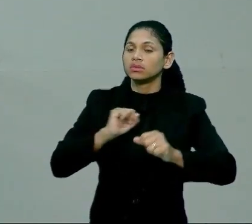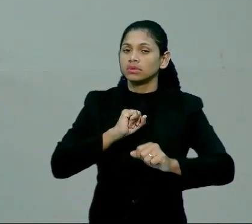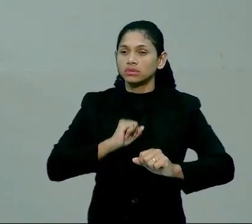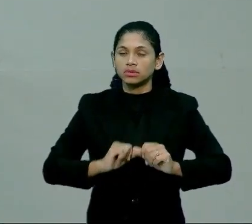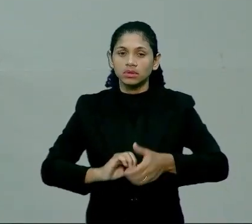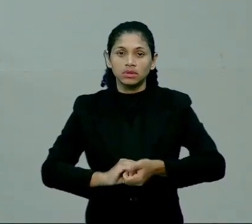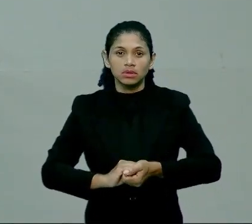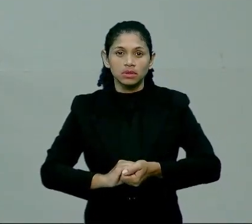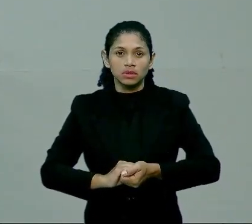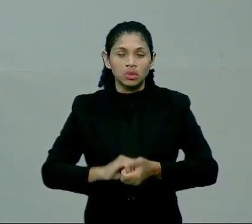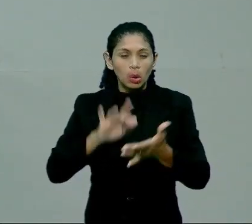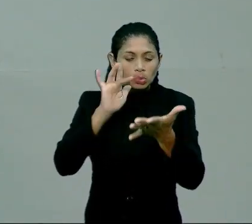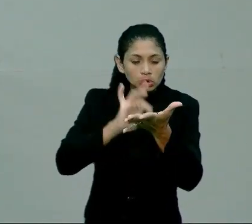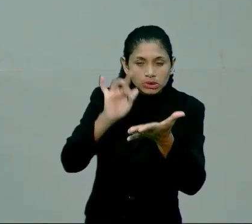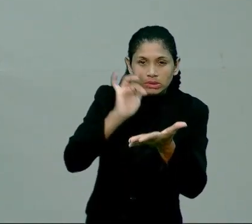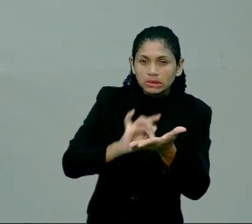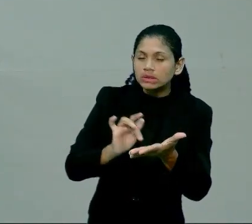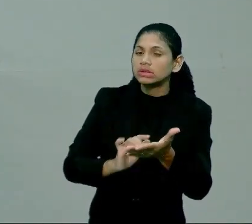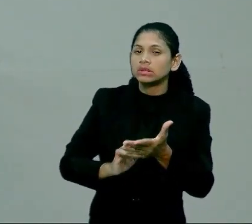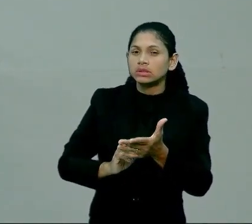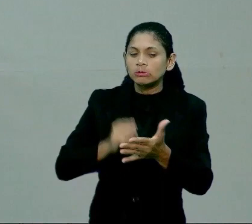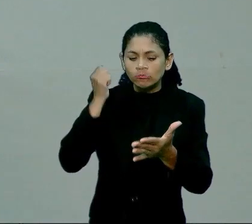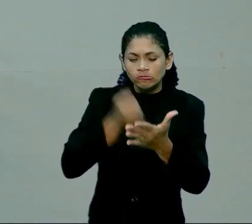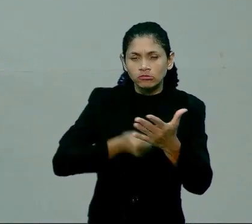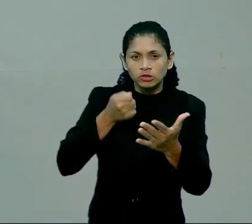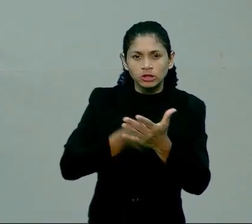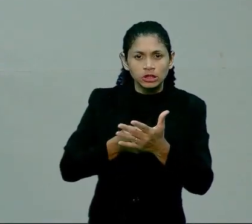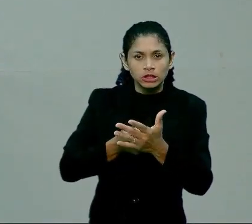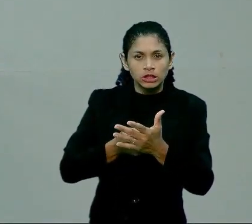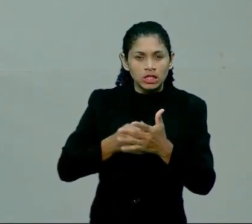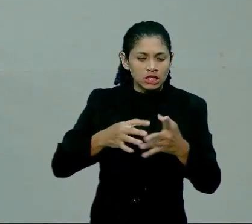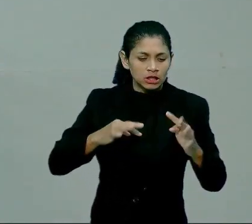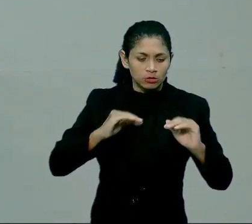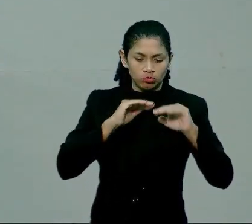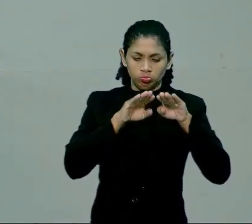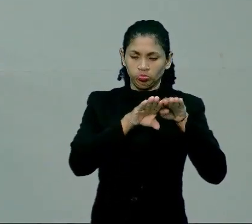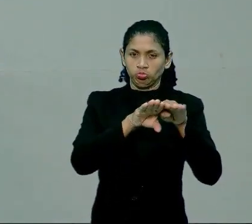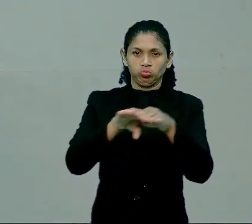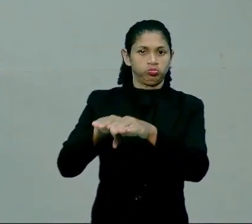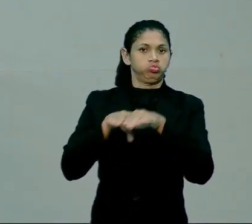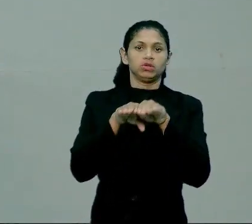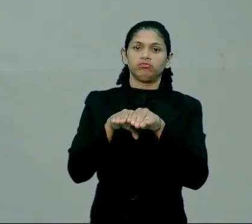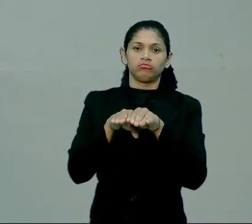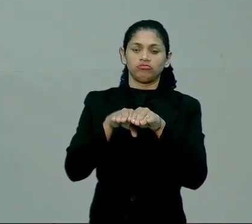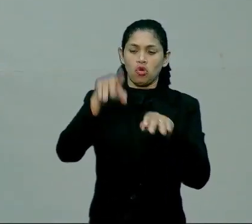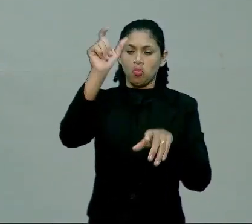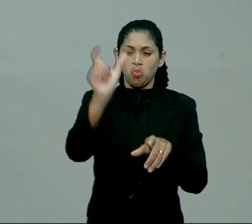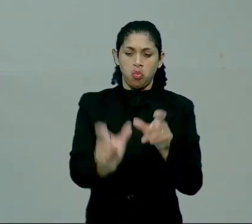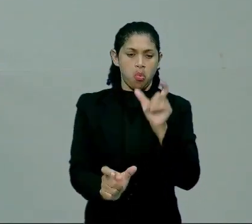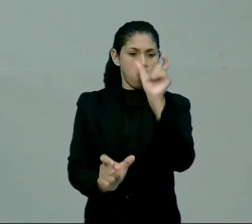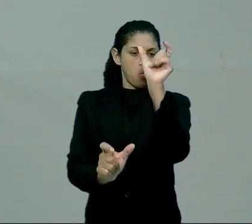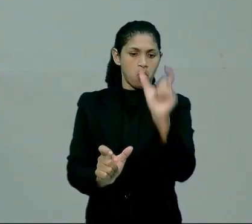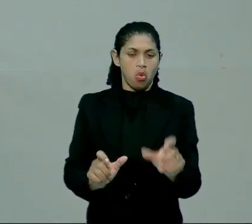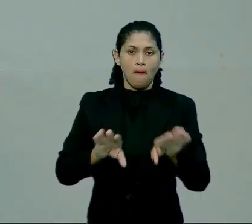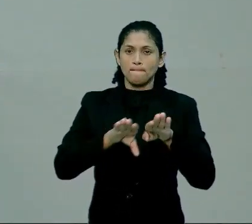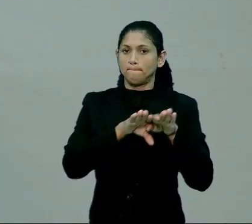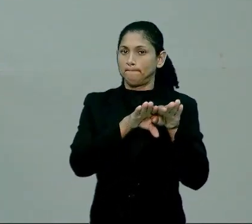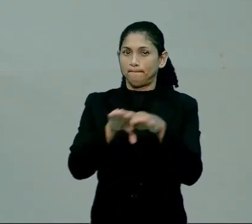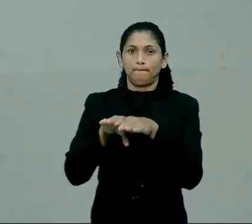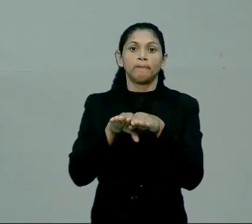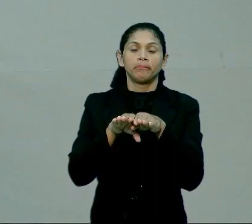mundo contemporâneo que cobra e exige que todo mundo seja perfeito, belo. Então, esse resultado, essa